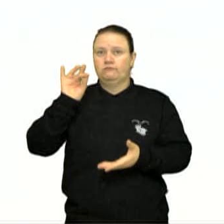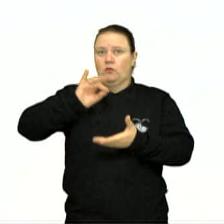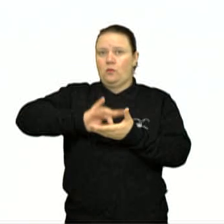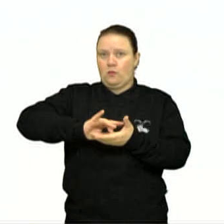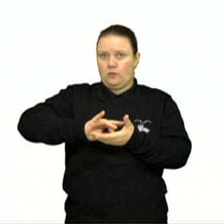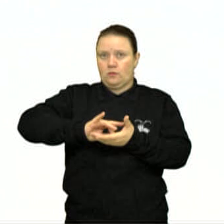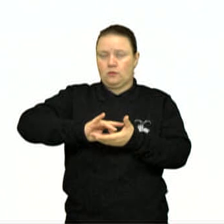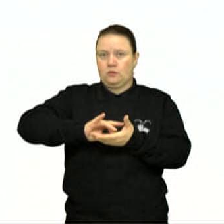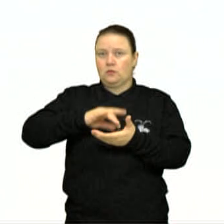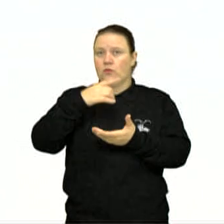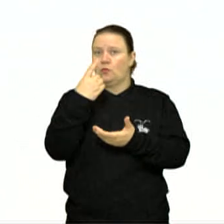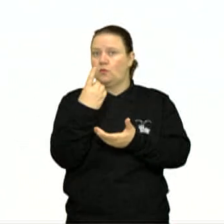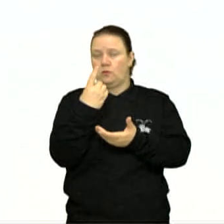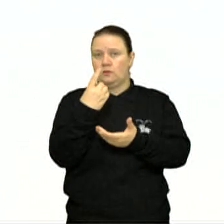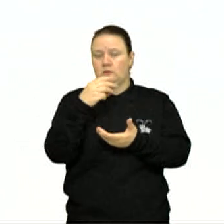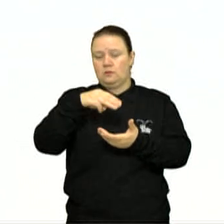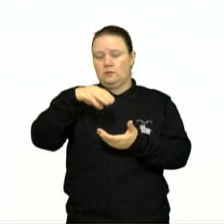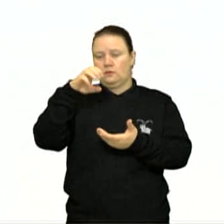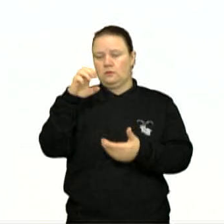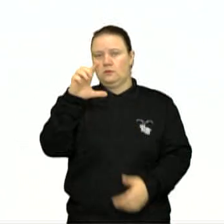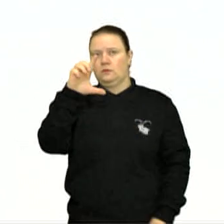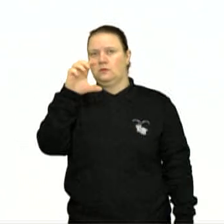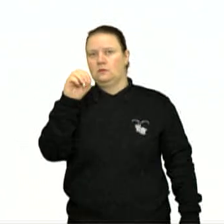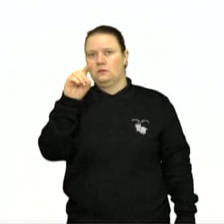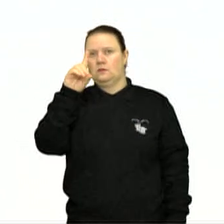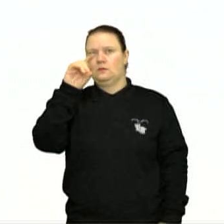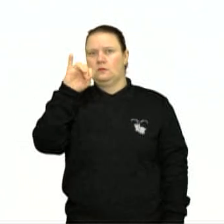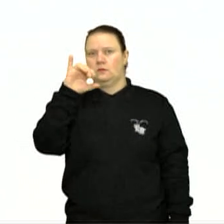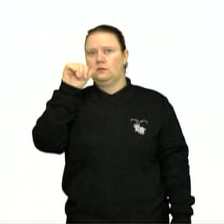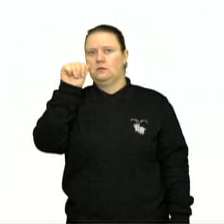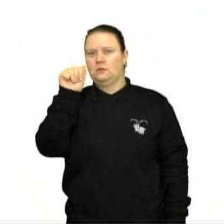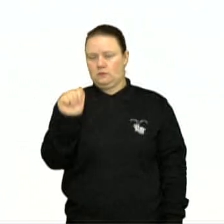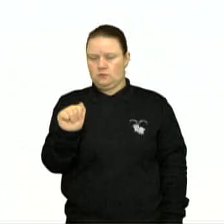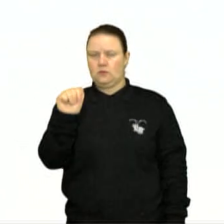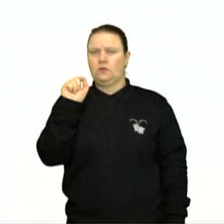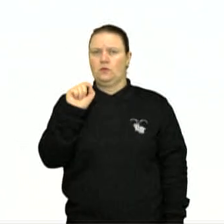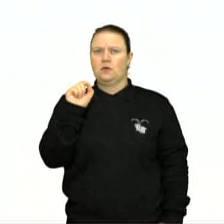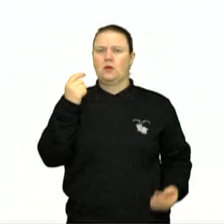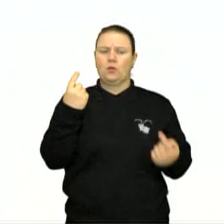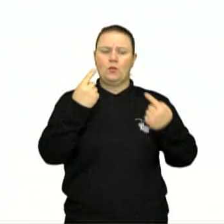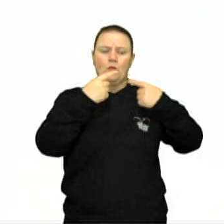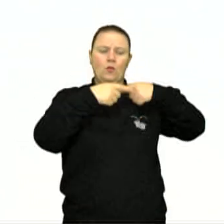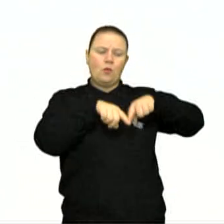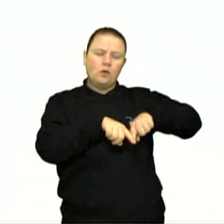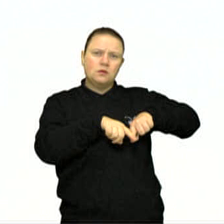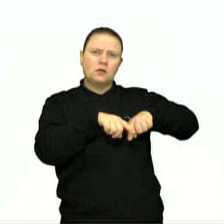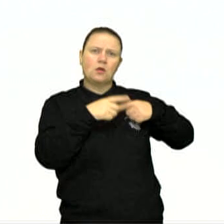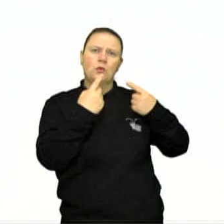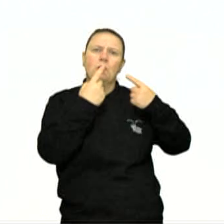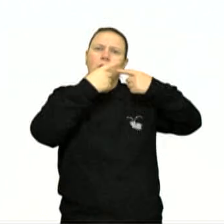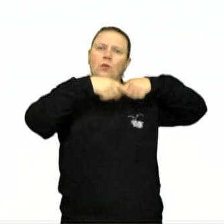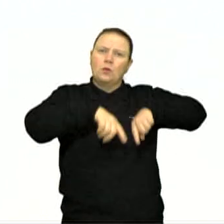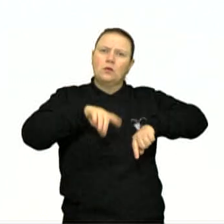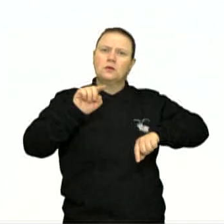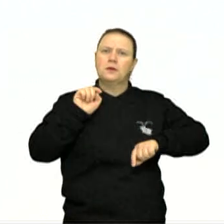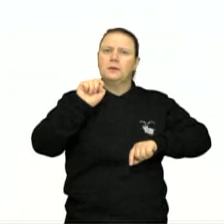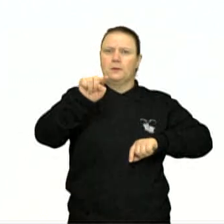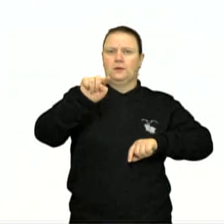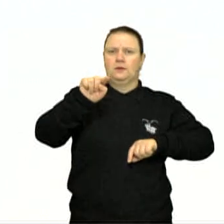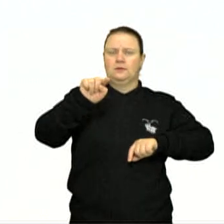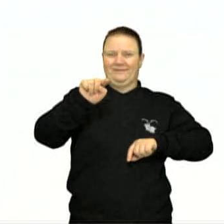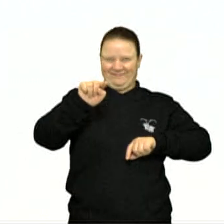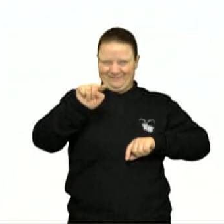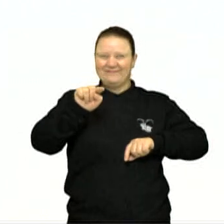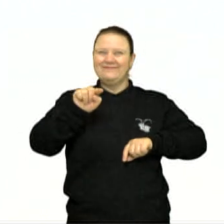é uma melodia que, seguindo o parâmetro térmico, contrapõe a melodia original, o ponto. Então, vai ter a melodia e vai ter